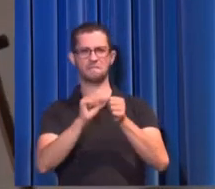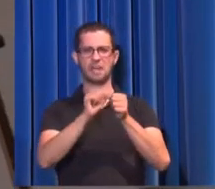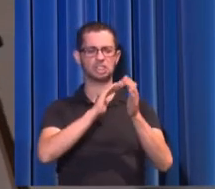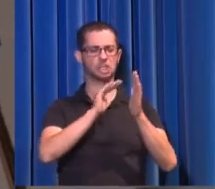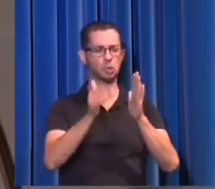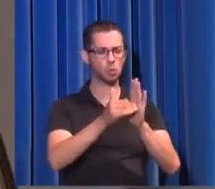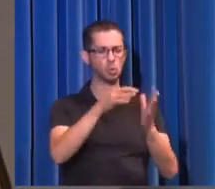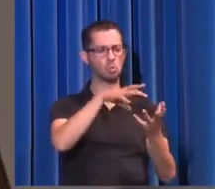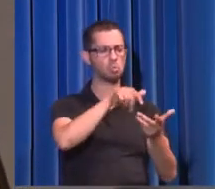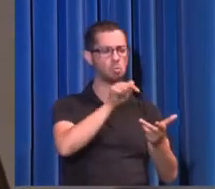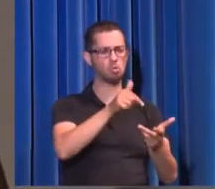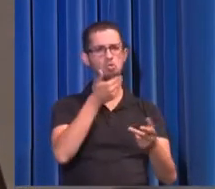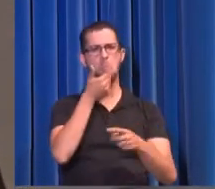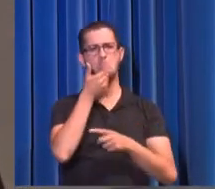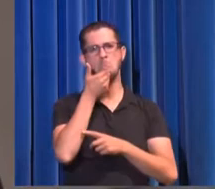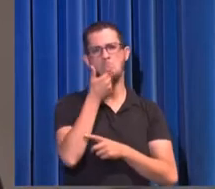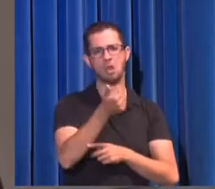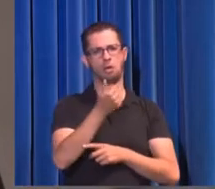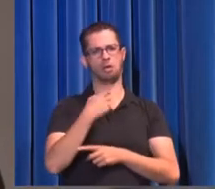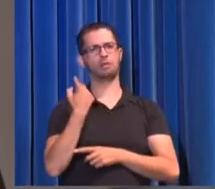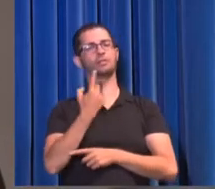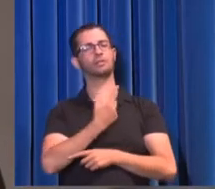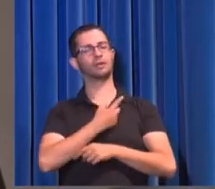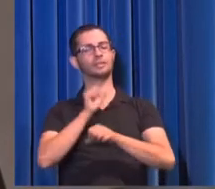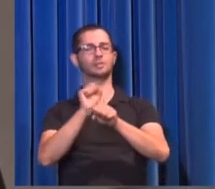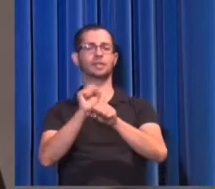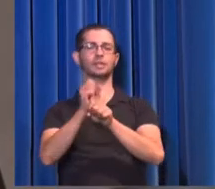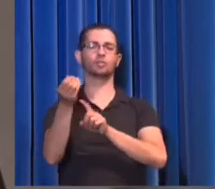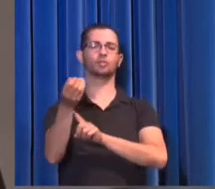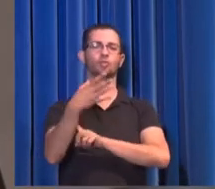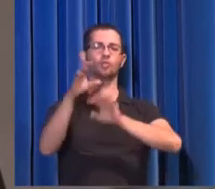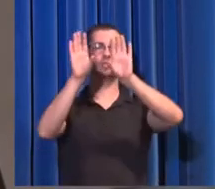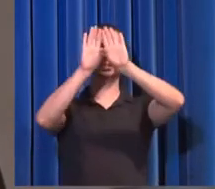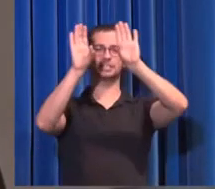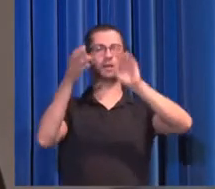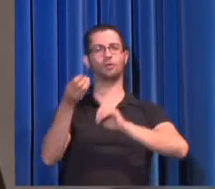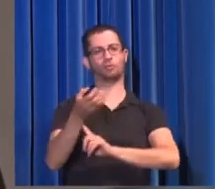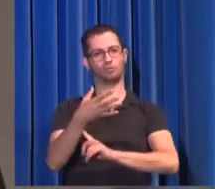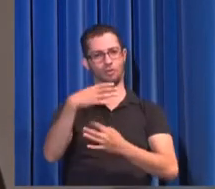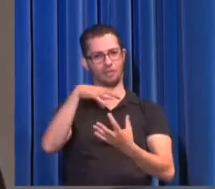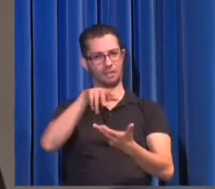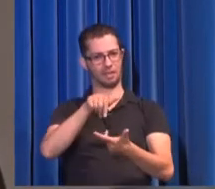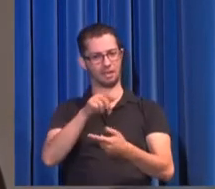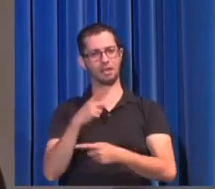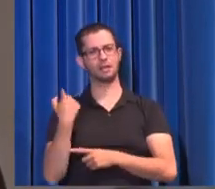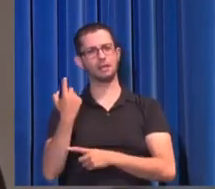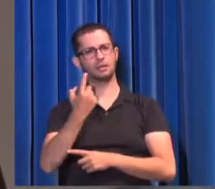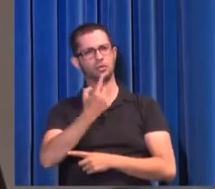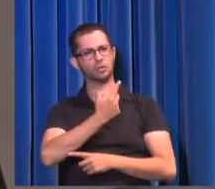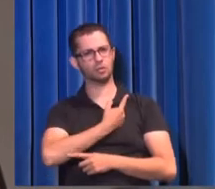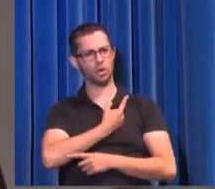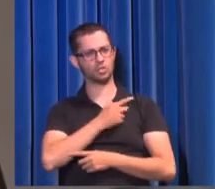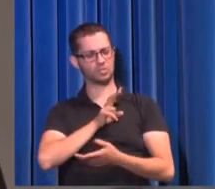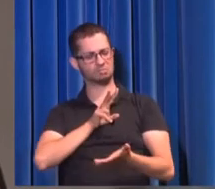melhorar esse mundo aqui nós meus irmãos esperamos novos ceus e Nova Terra bom e nós meus irmãos o